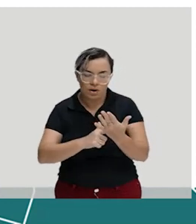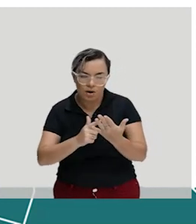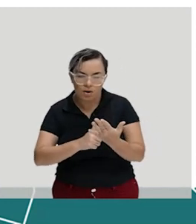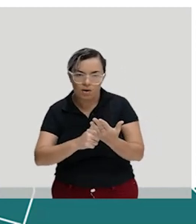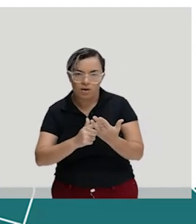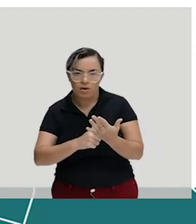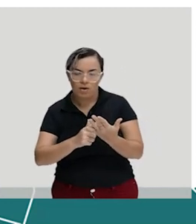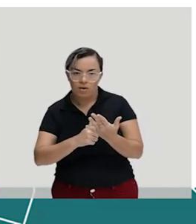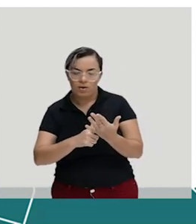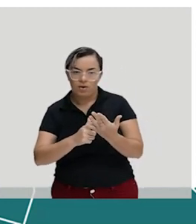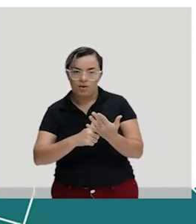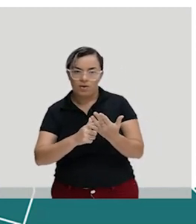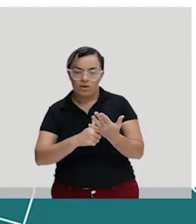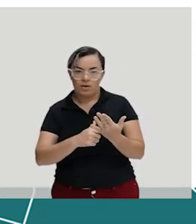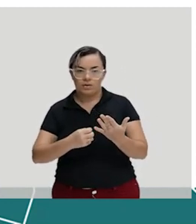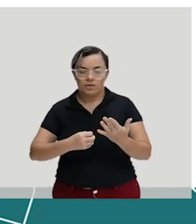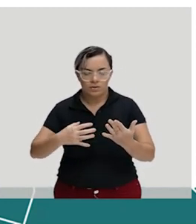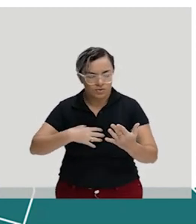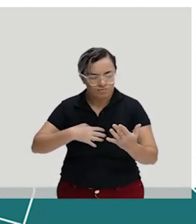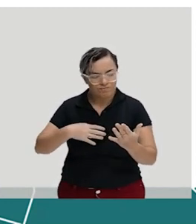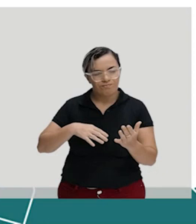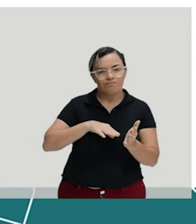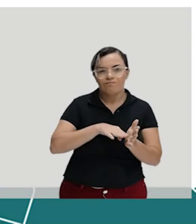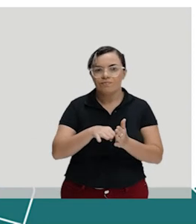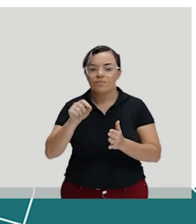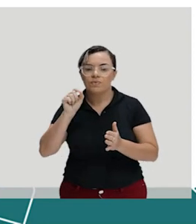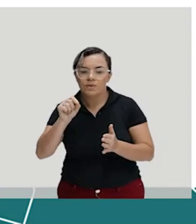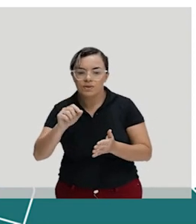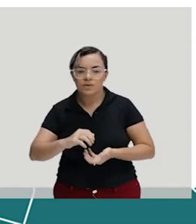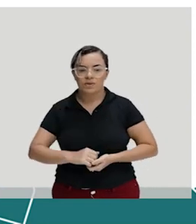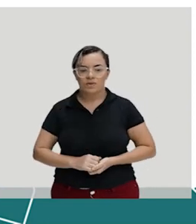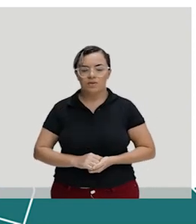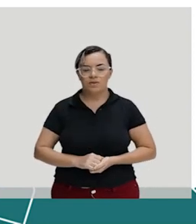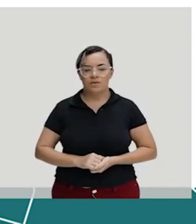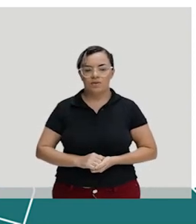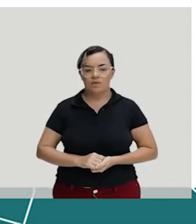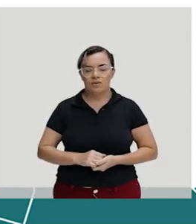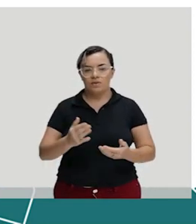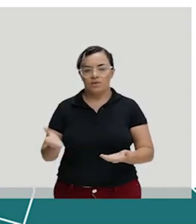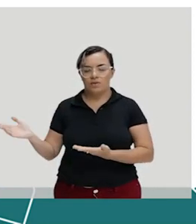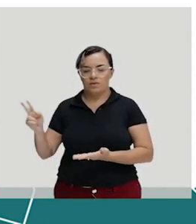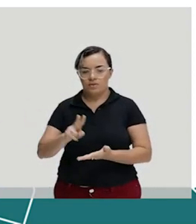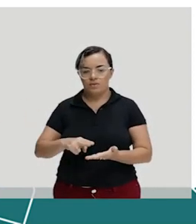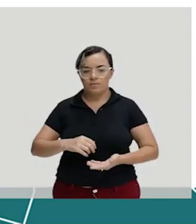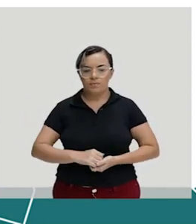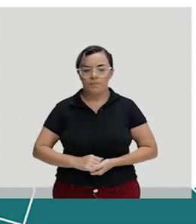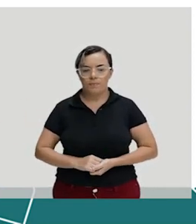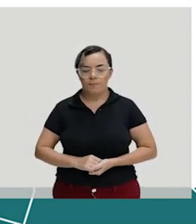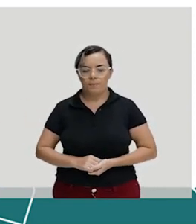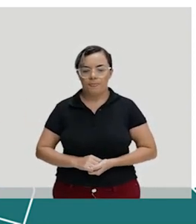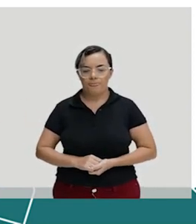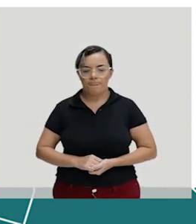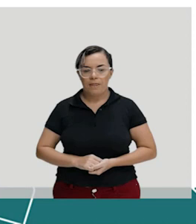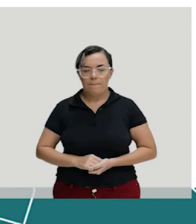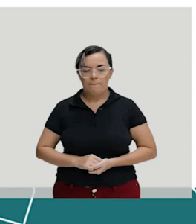quiri al Dona Mística seus temas são misticismo sem lugar pro erotismo com